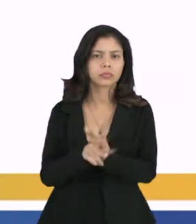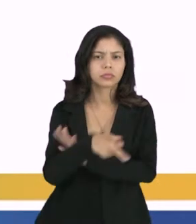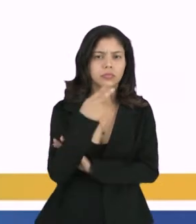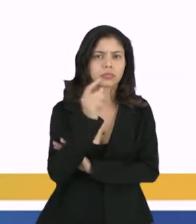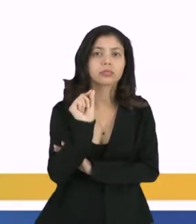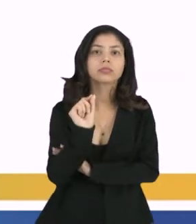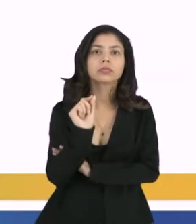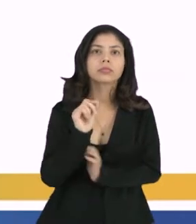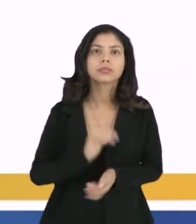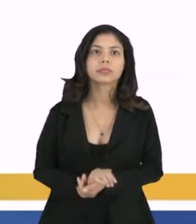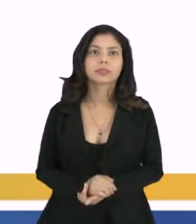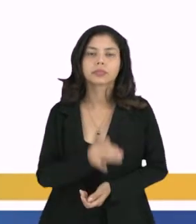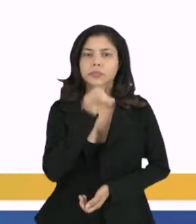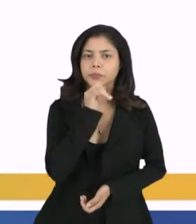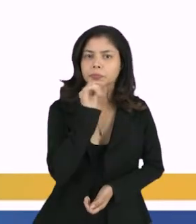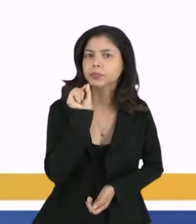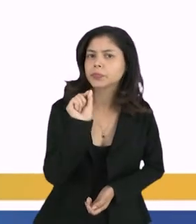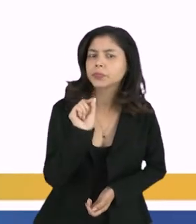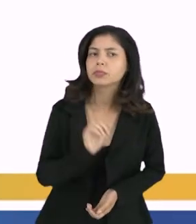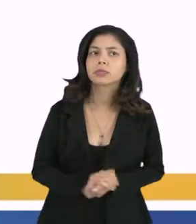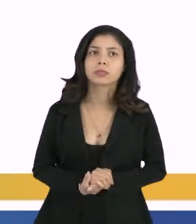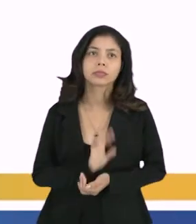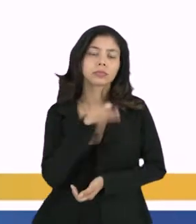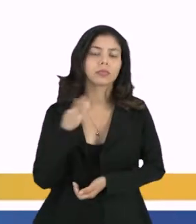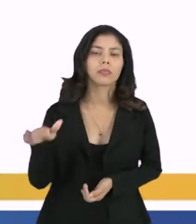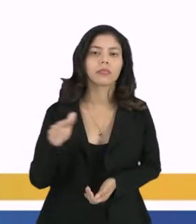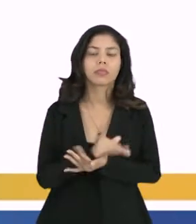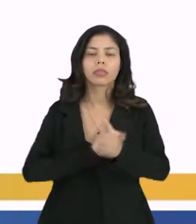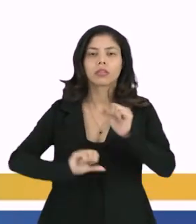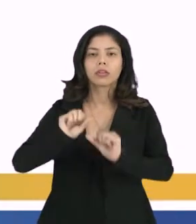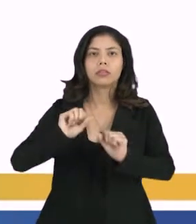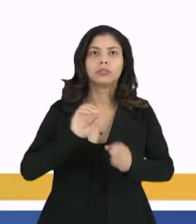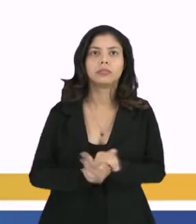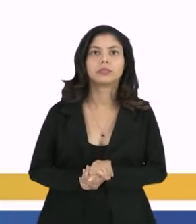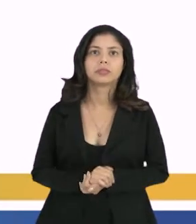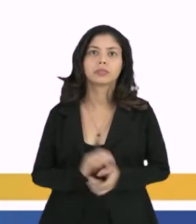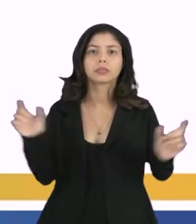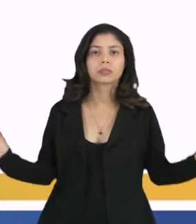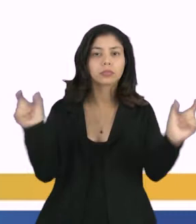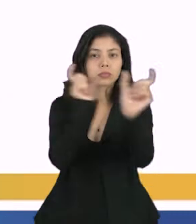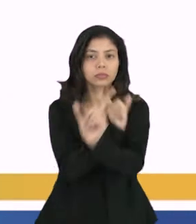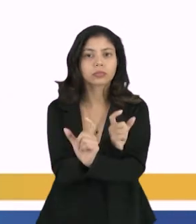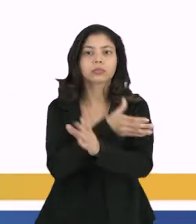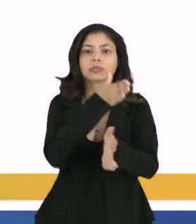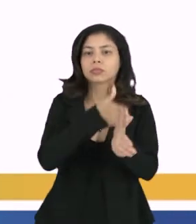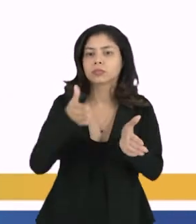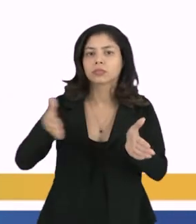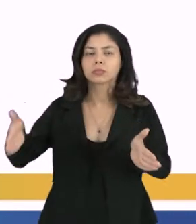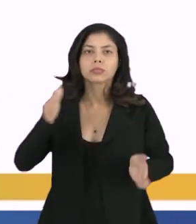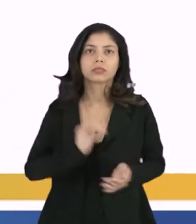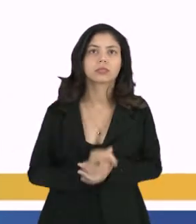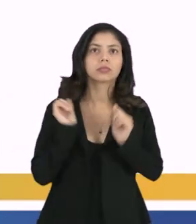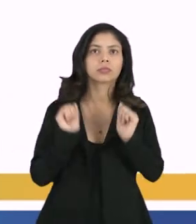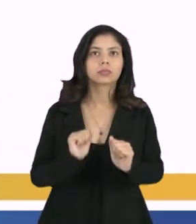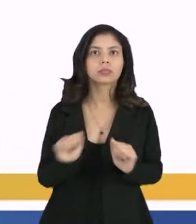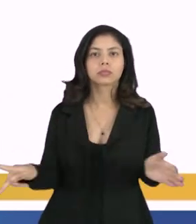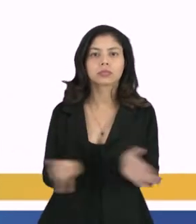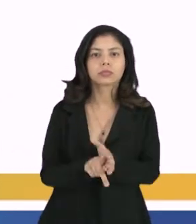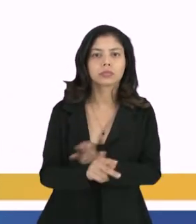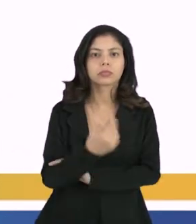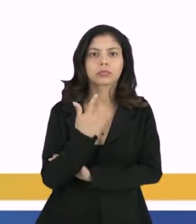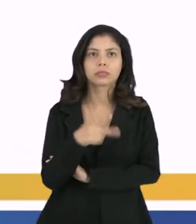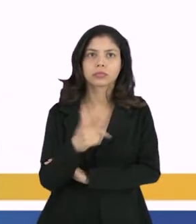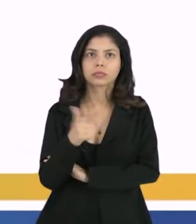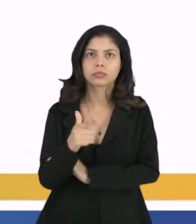gente? Isso quer dizer o seguinte, que quando eu inverto ali a ordem, eu posso não ter uma